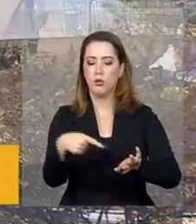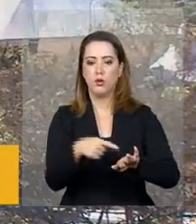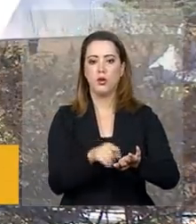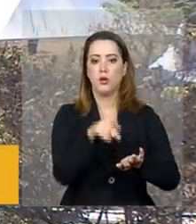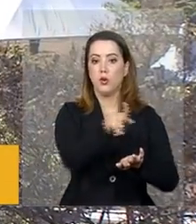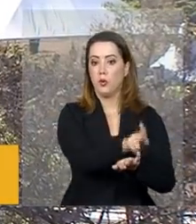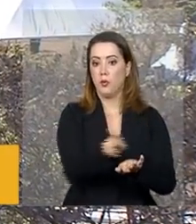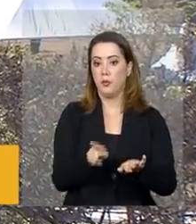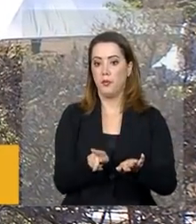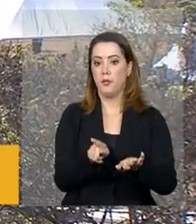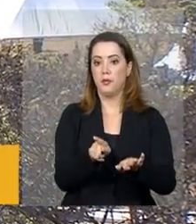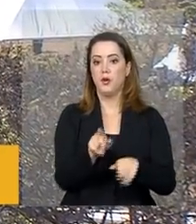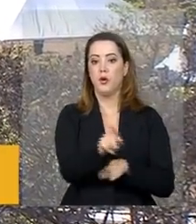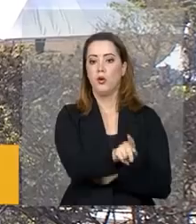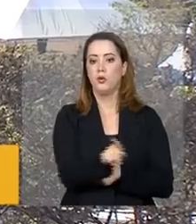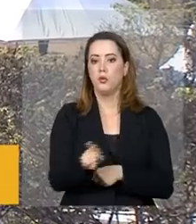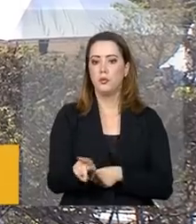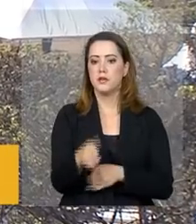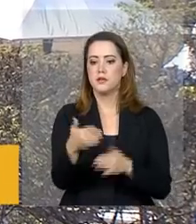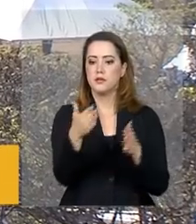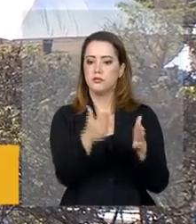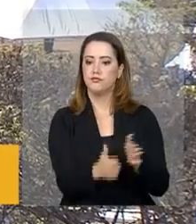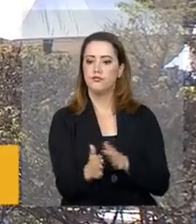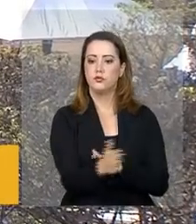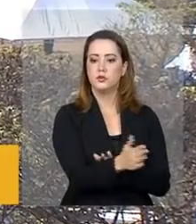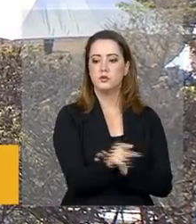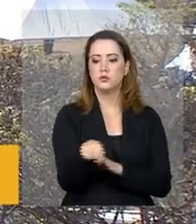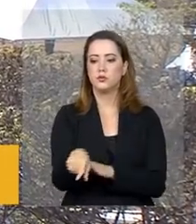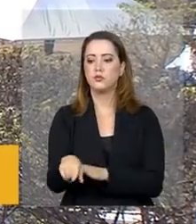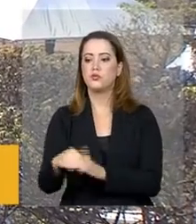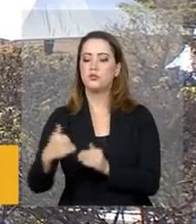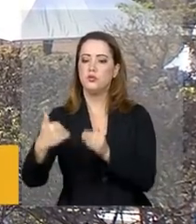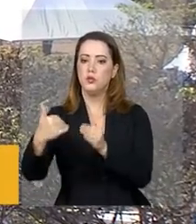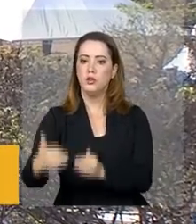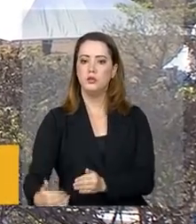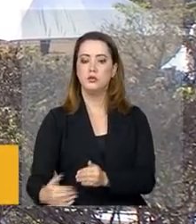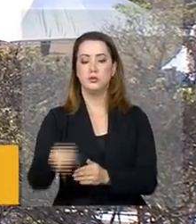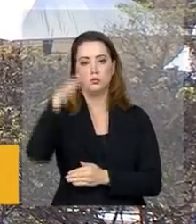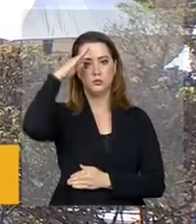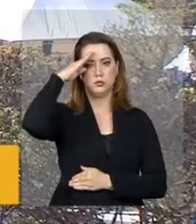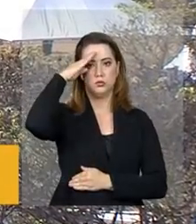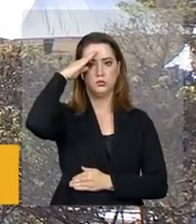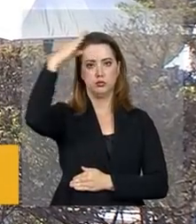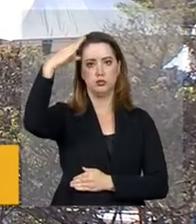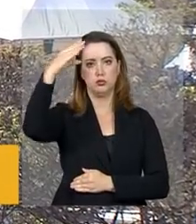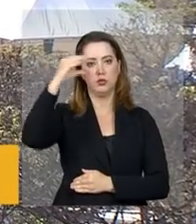comandante do desfile, ele assiste todo o desfile e no final ele